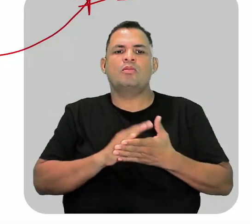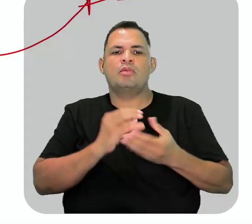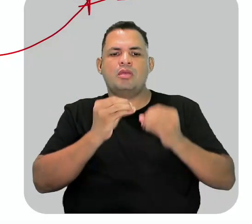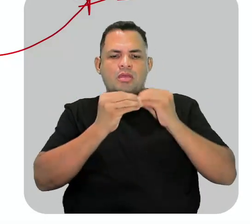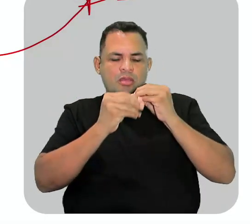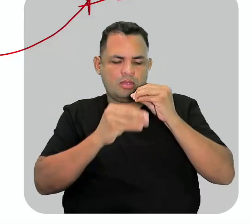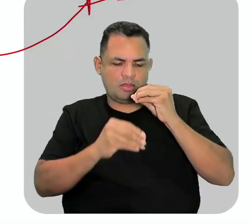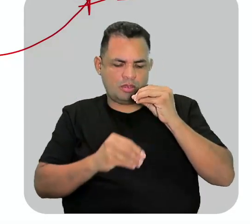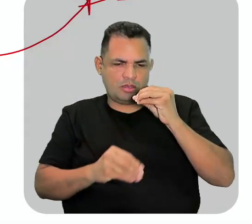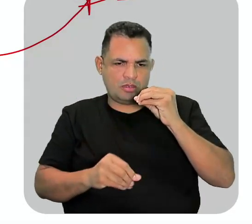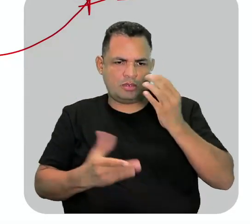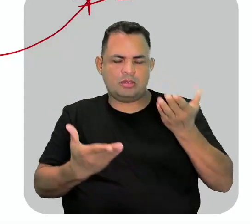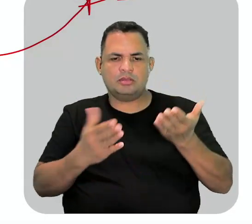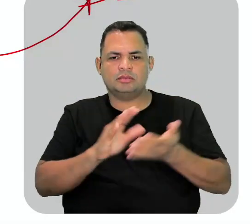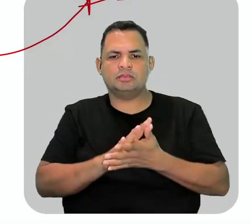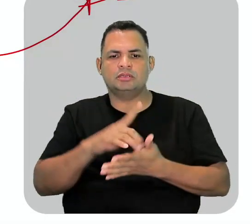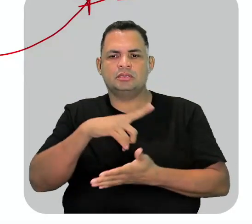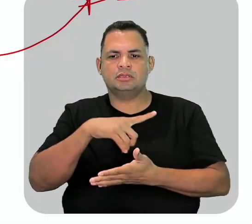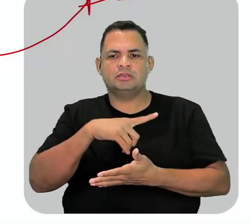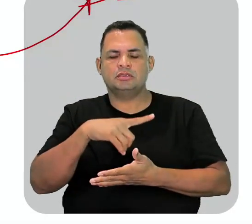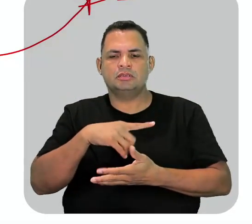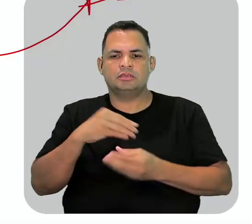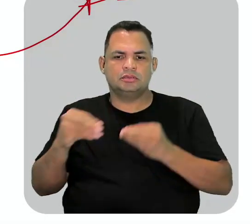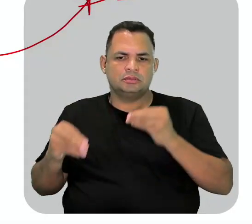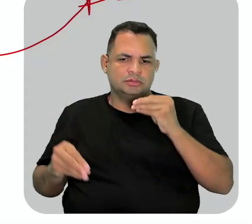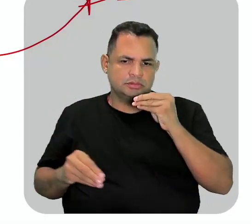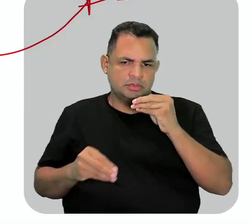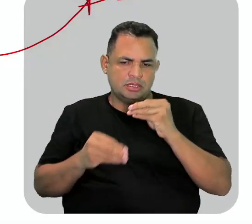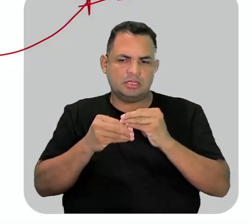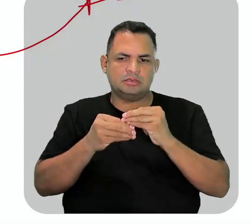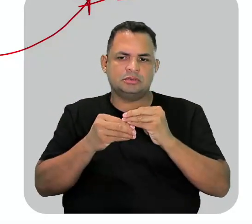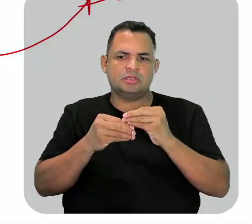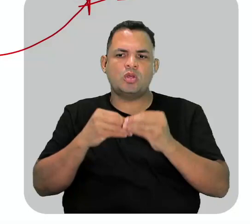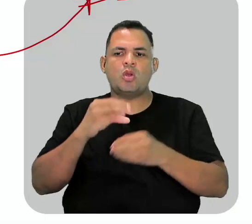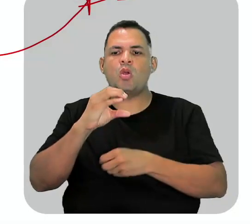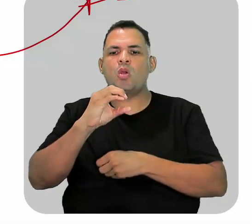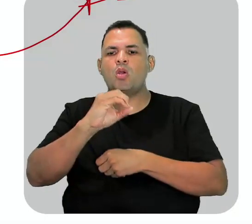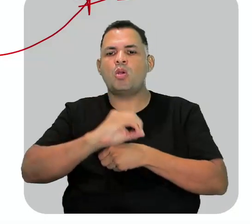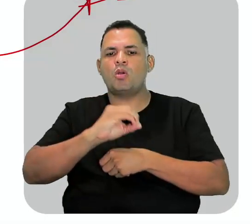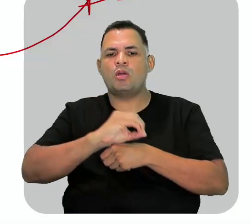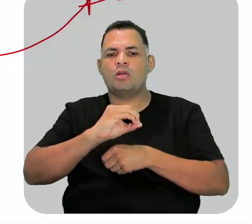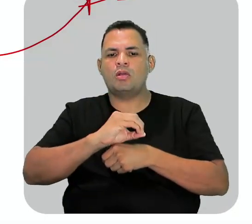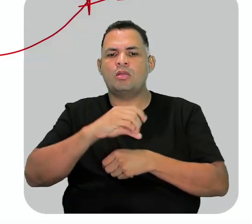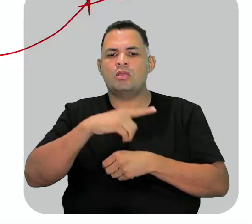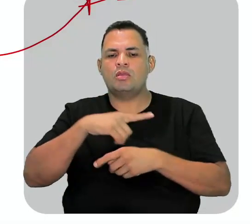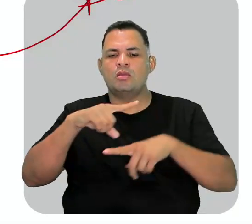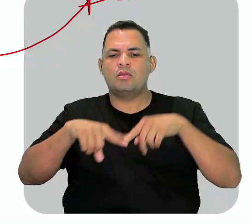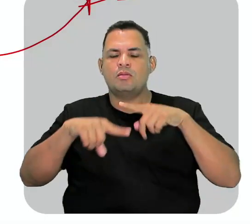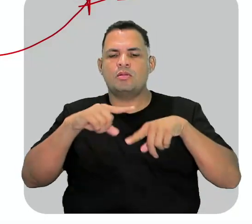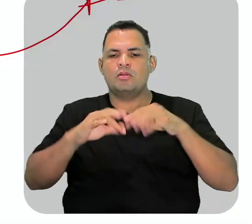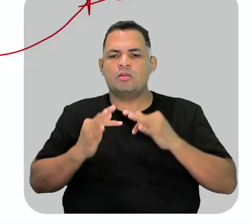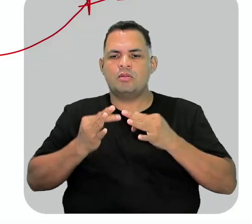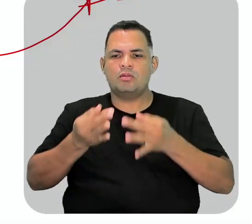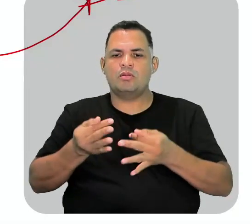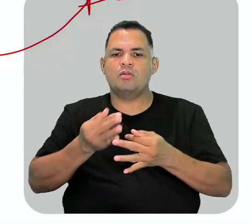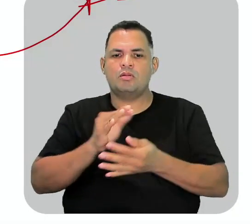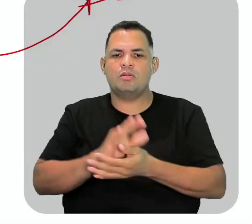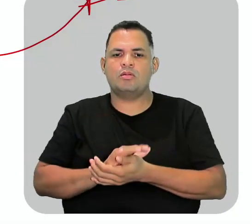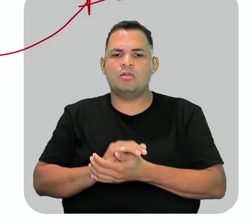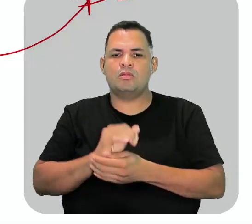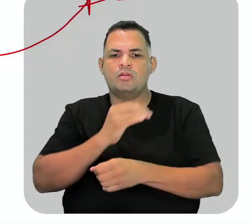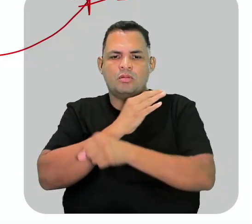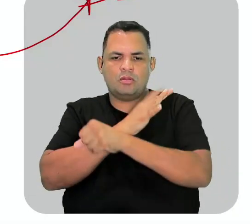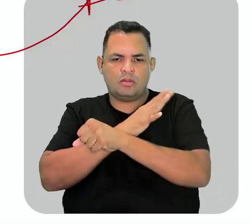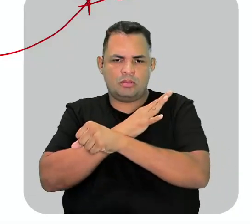oxidação nesse aldeído, eu vou ter a introdução de mais um oxigênio e aí o meu produto final vai ser um